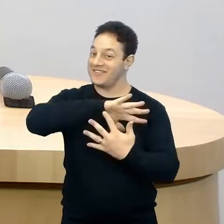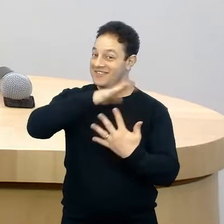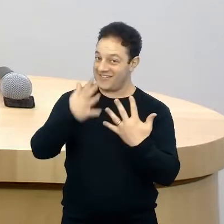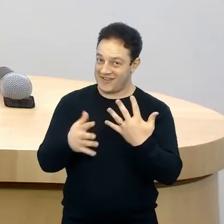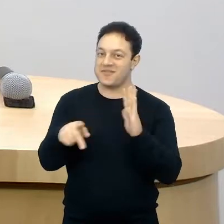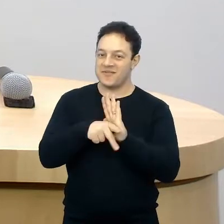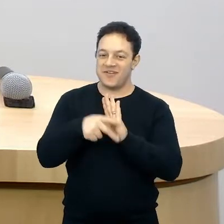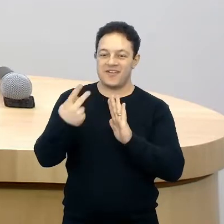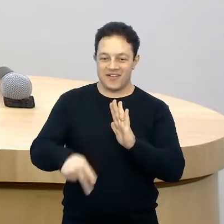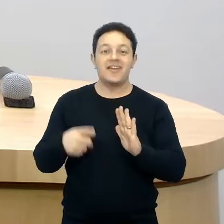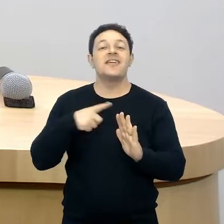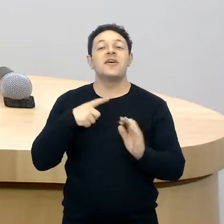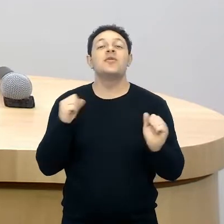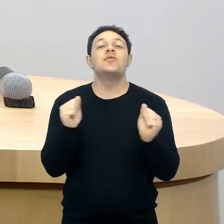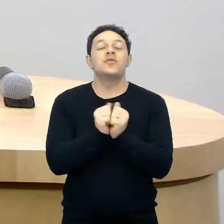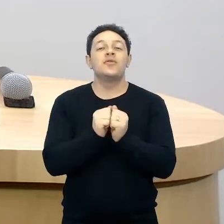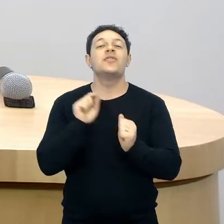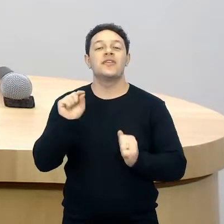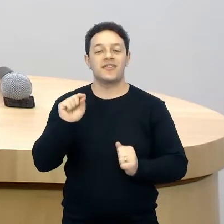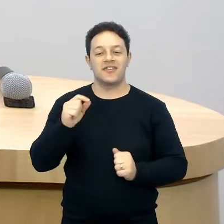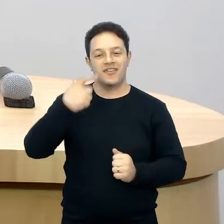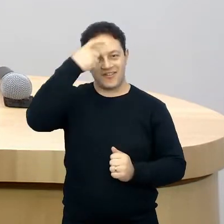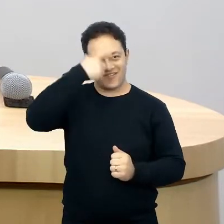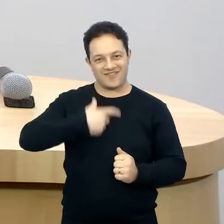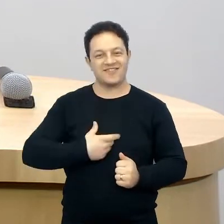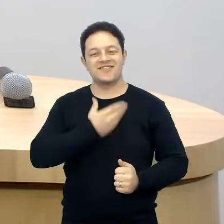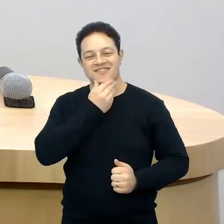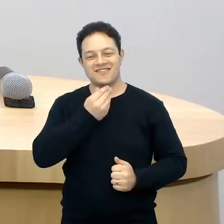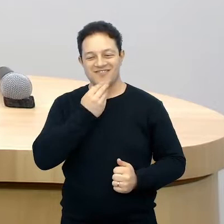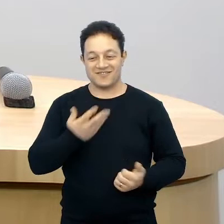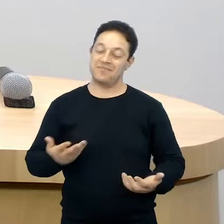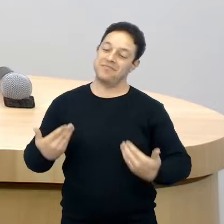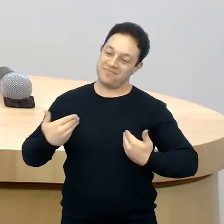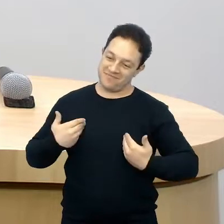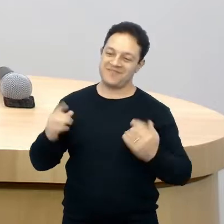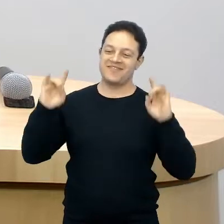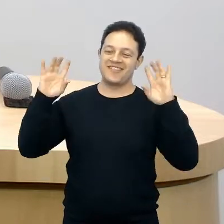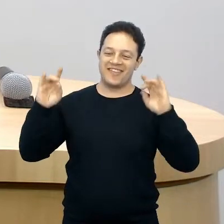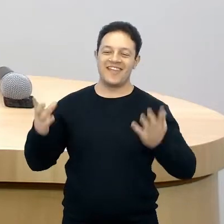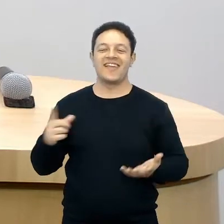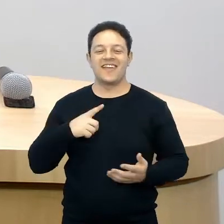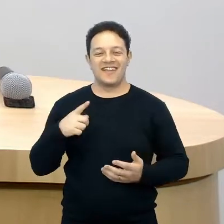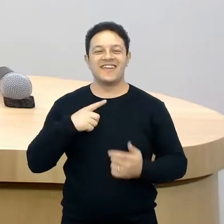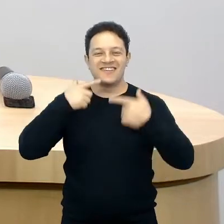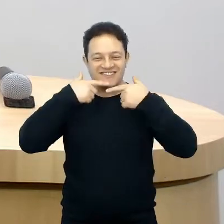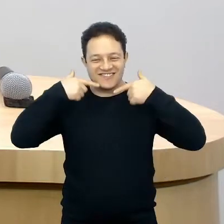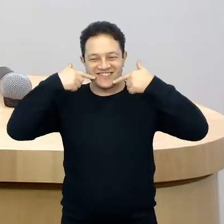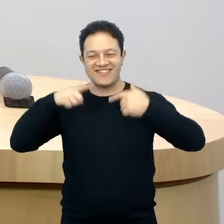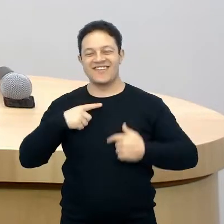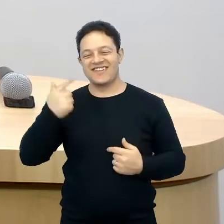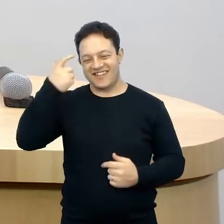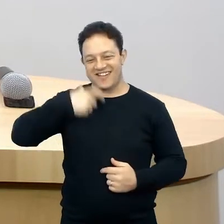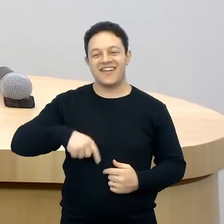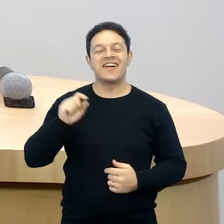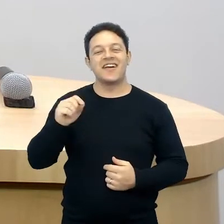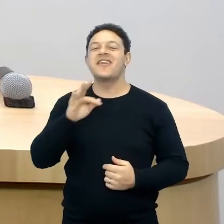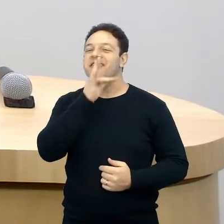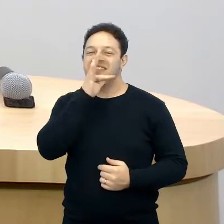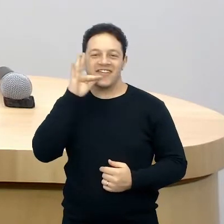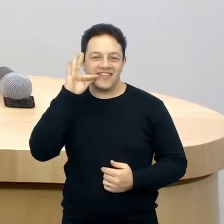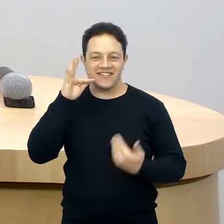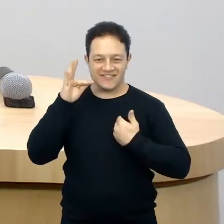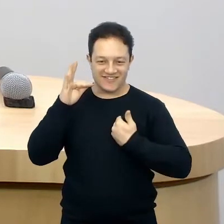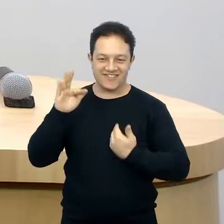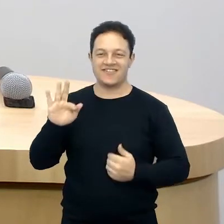Libras aqui, e nós temos um cavalheiro, um gentleman que está sorridente, todo meninão. Bem-vindo,